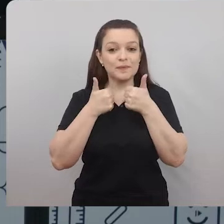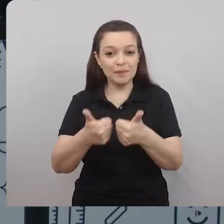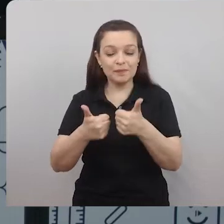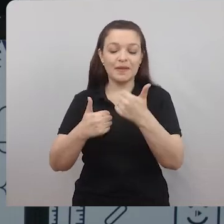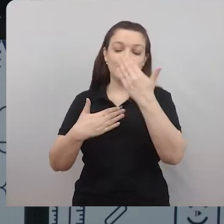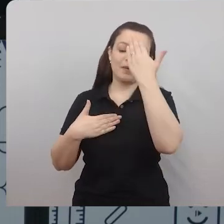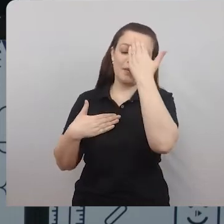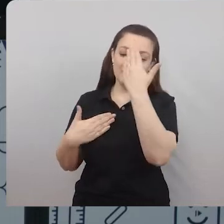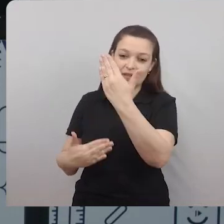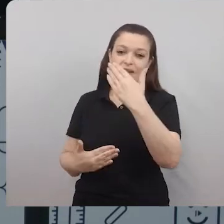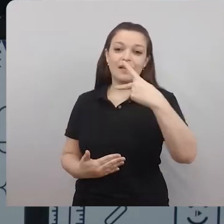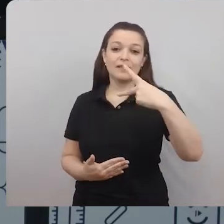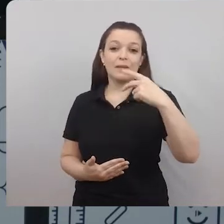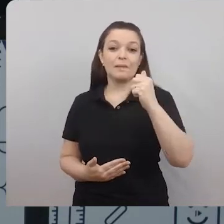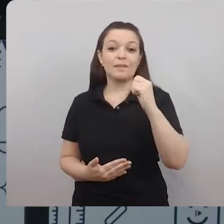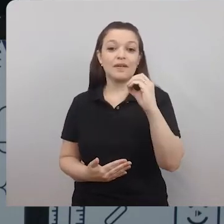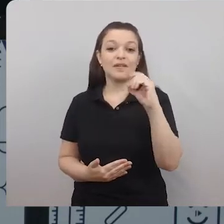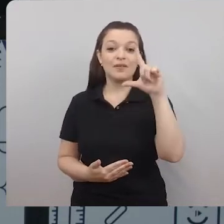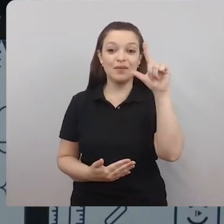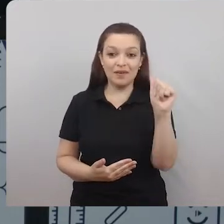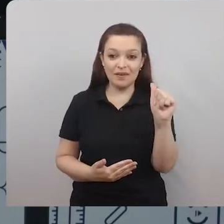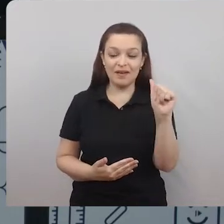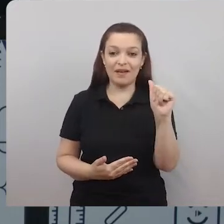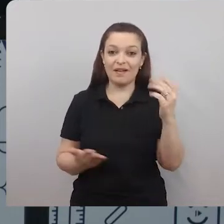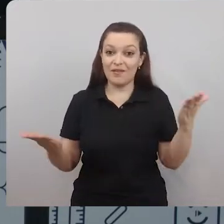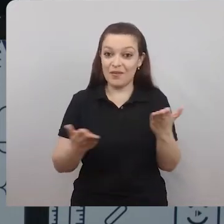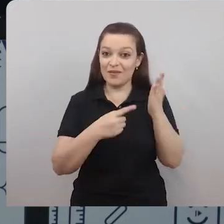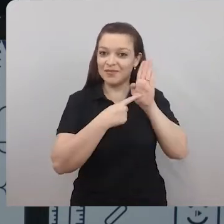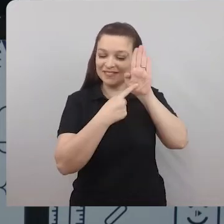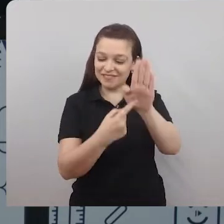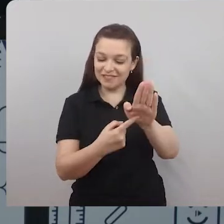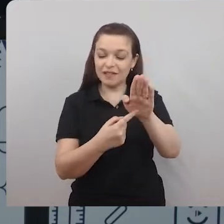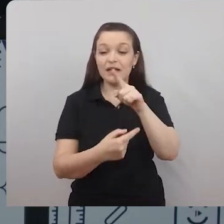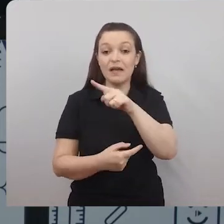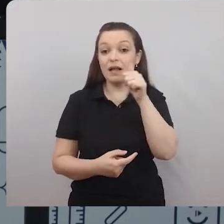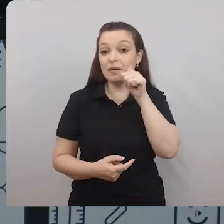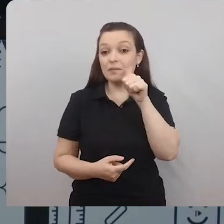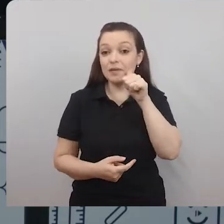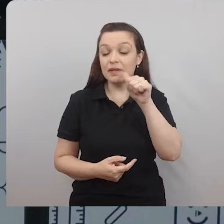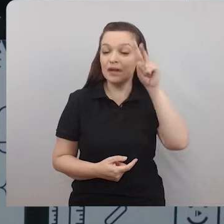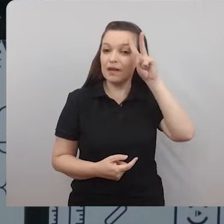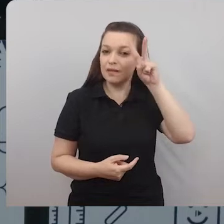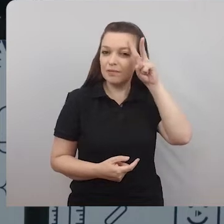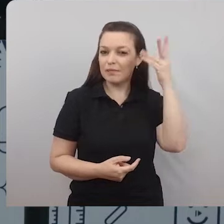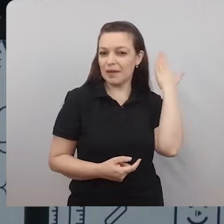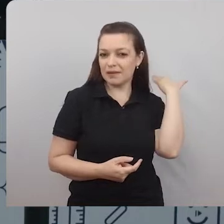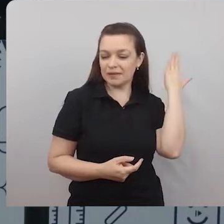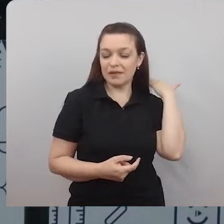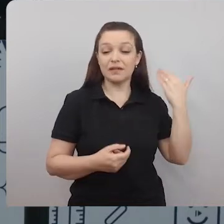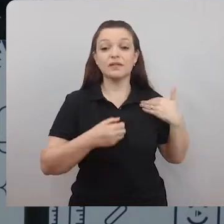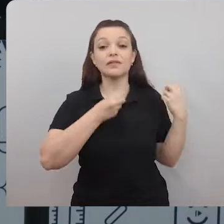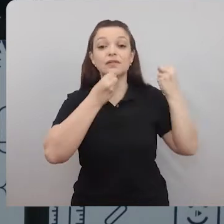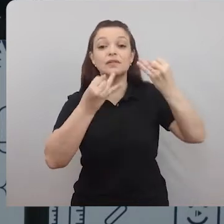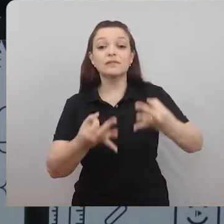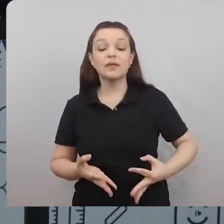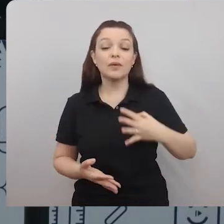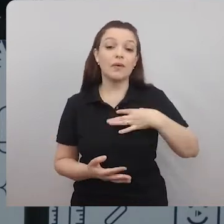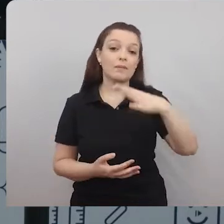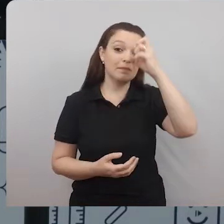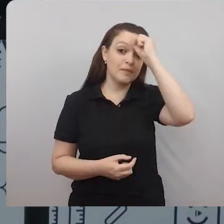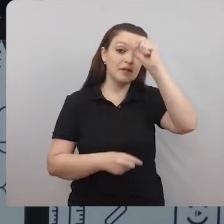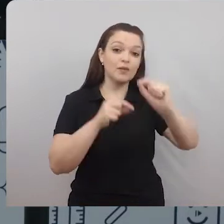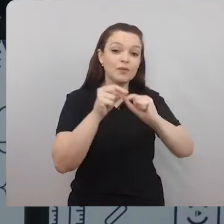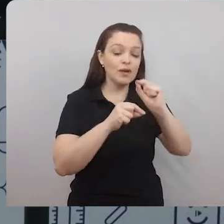Muito bem, muito obrigada, Paula, pela participação. E ela nos contou, então, nos relembrou que na aula